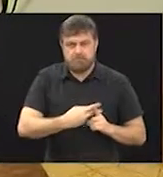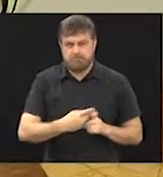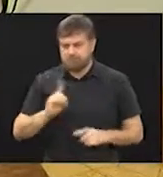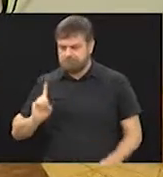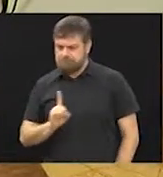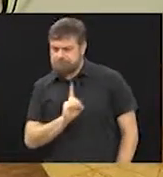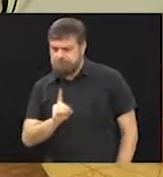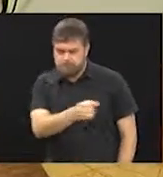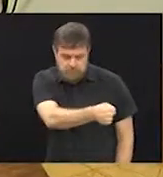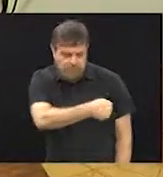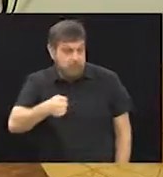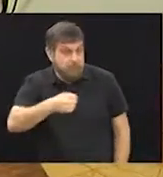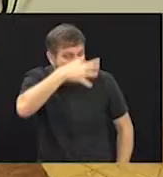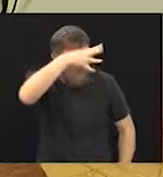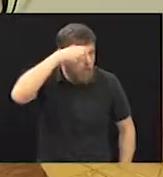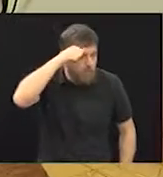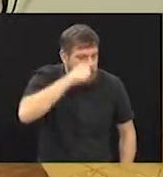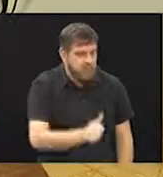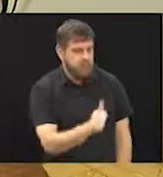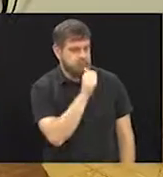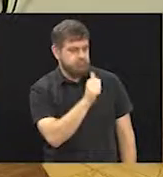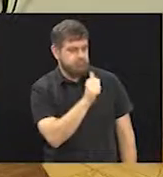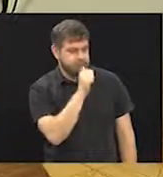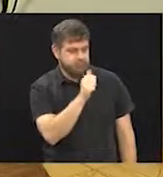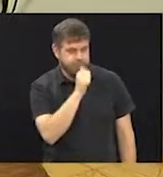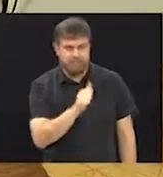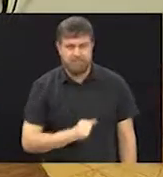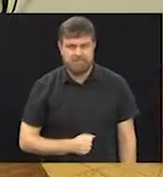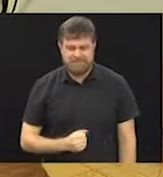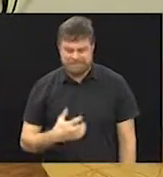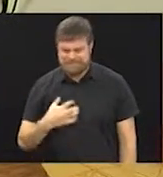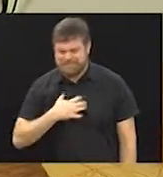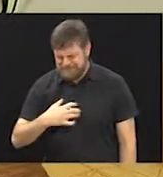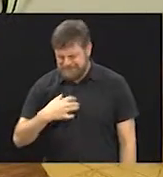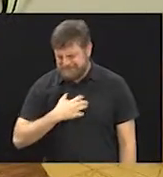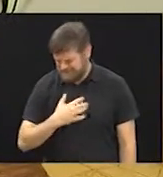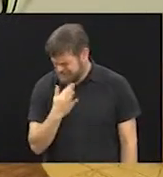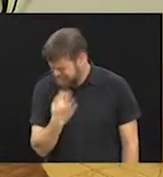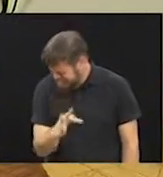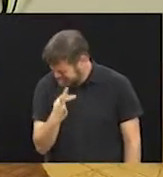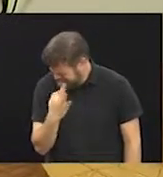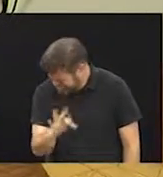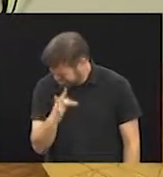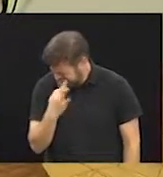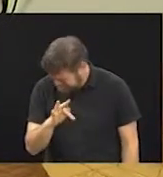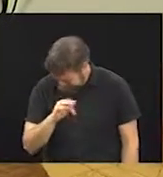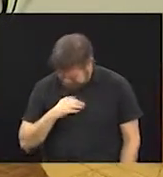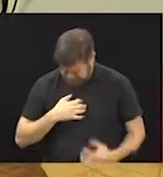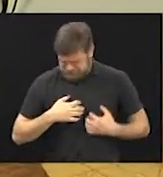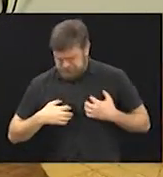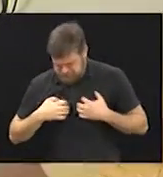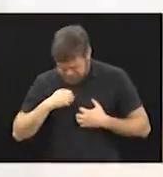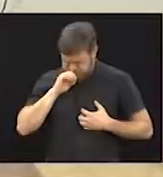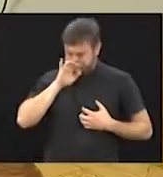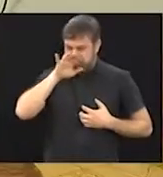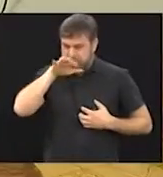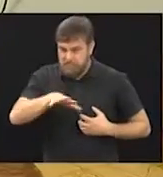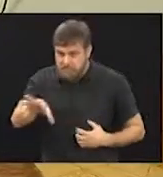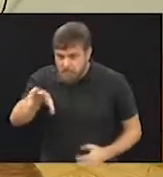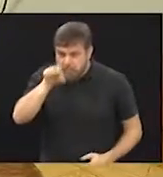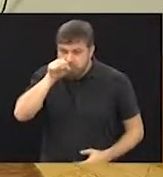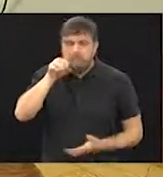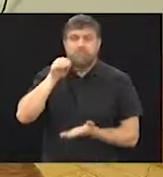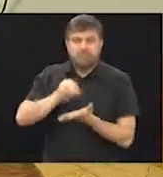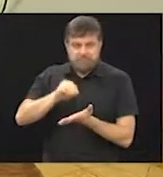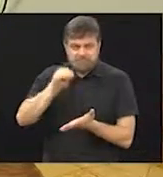geladeira, tomei um refrigerante. Aí foi onde que começou aquela dor, comecei a sentir aquela dor, deu náusea e falta de ar. Era no